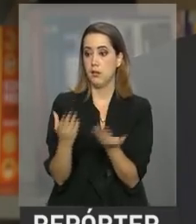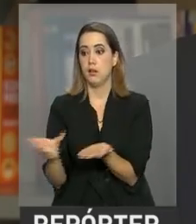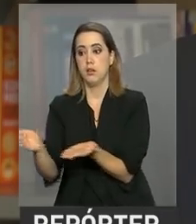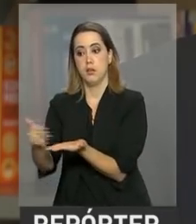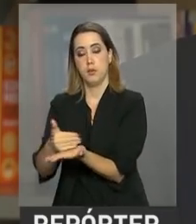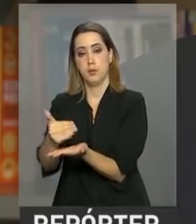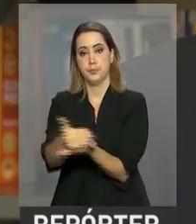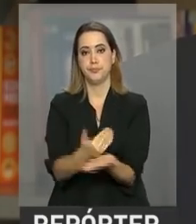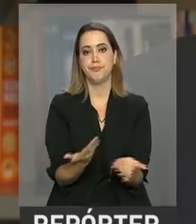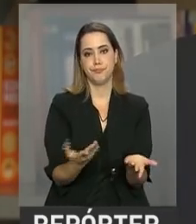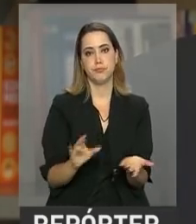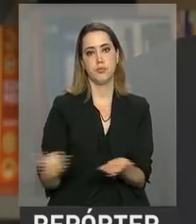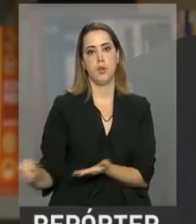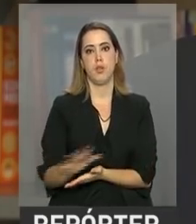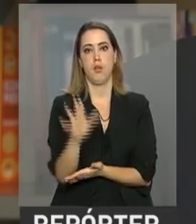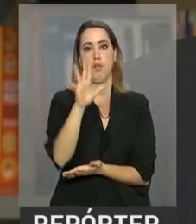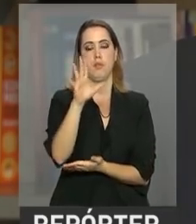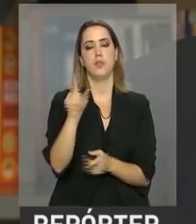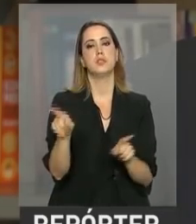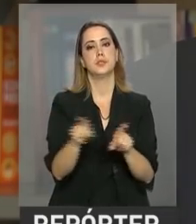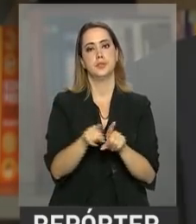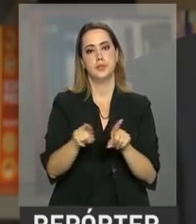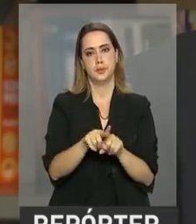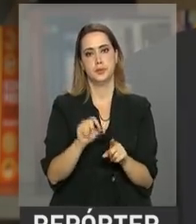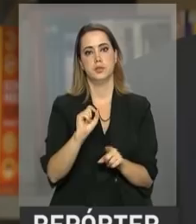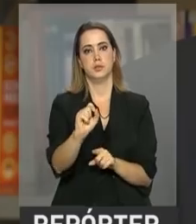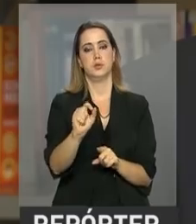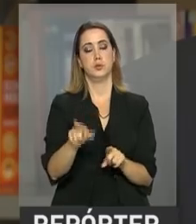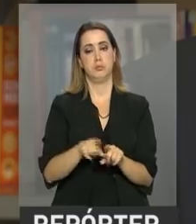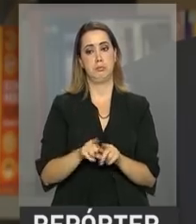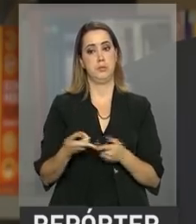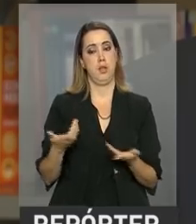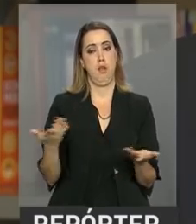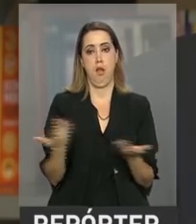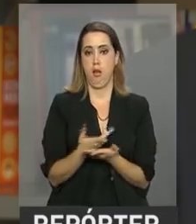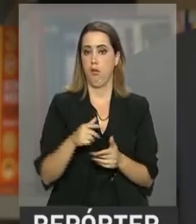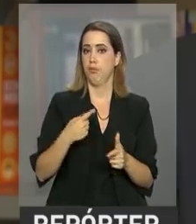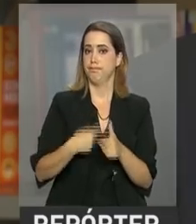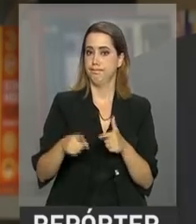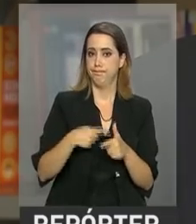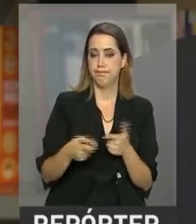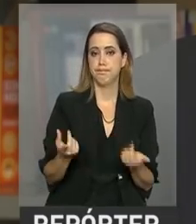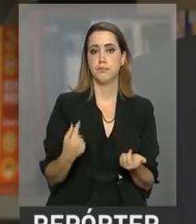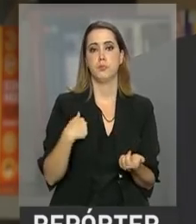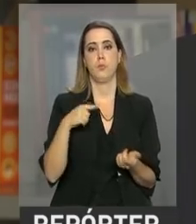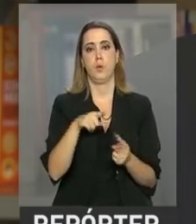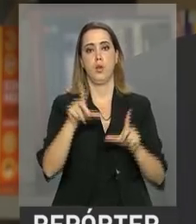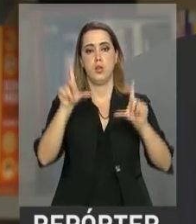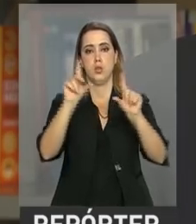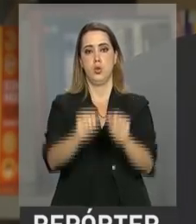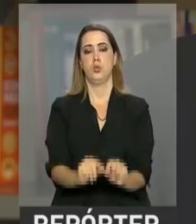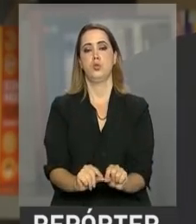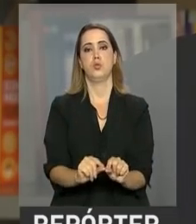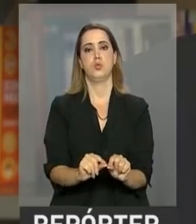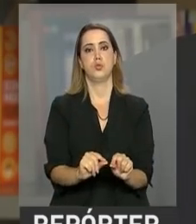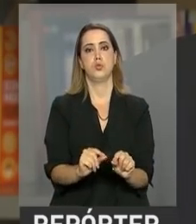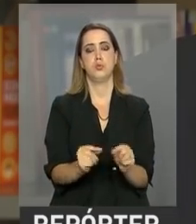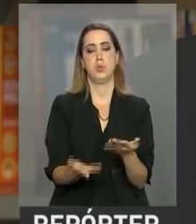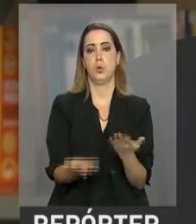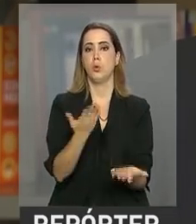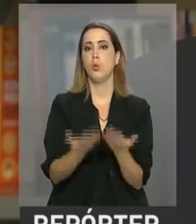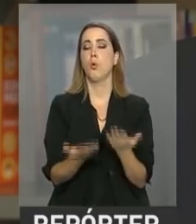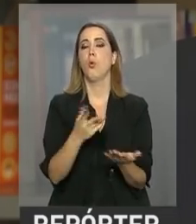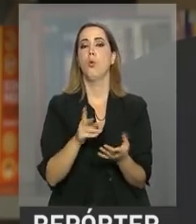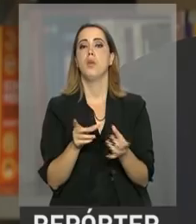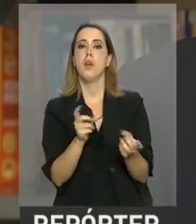em termos reais. Então, isso pressionou mais ainda, quer dizer, a queda do superávit primário